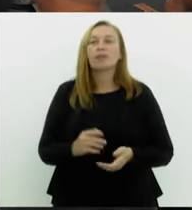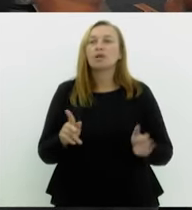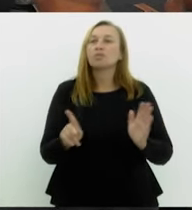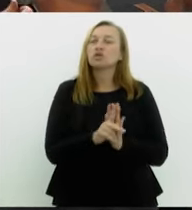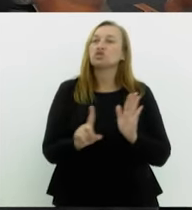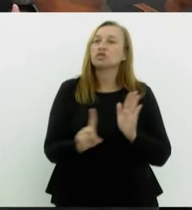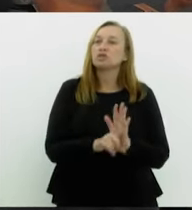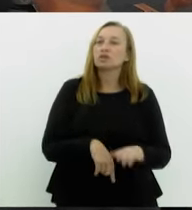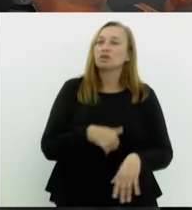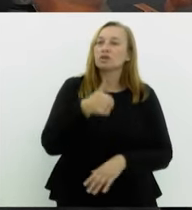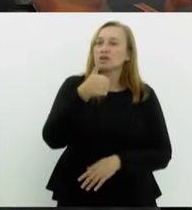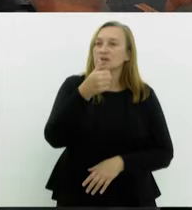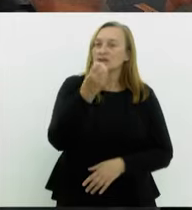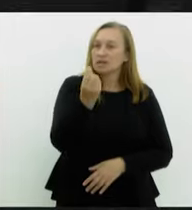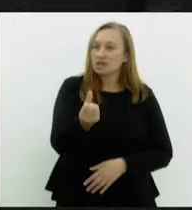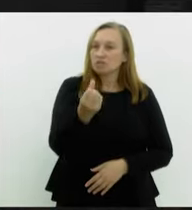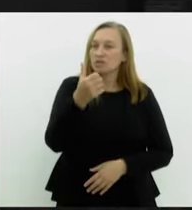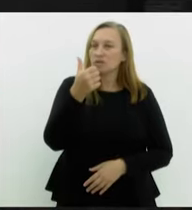lei número